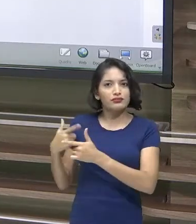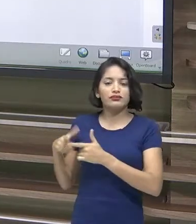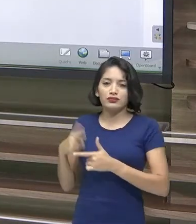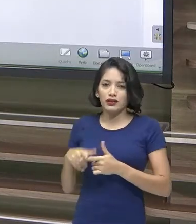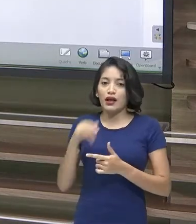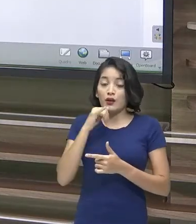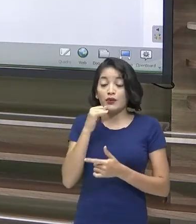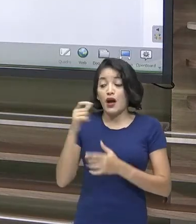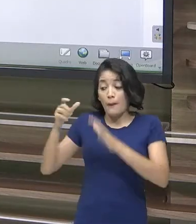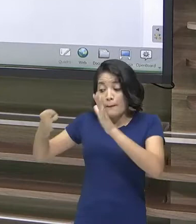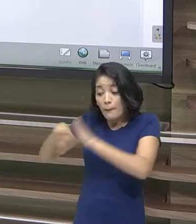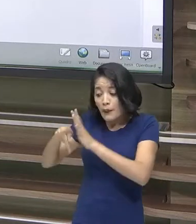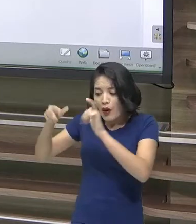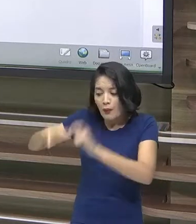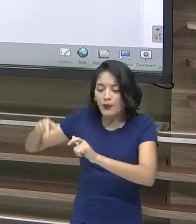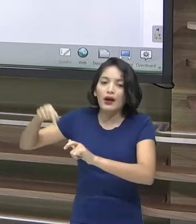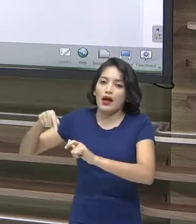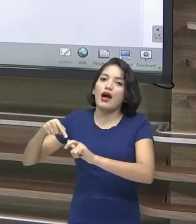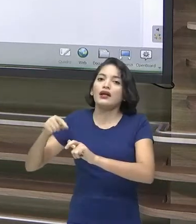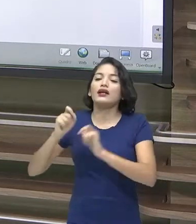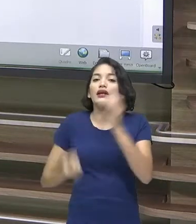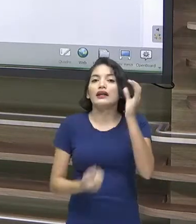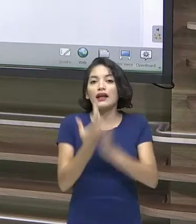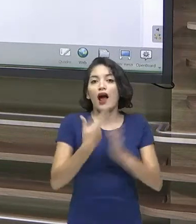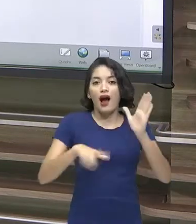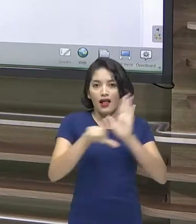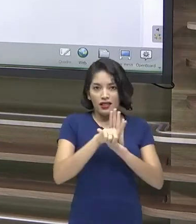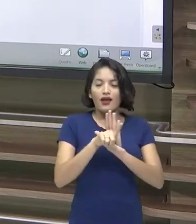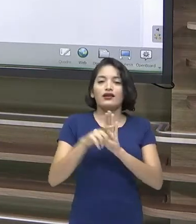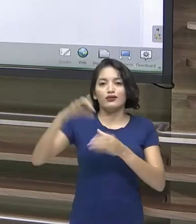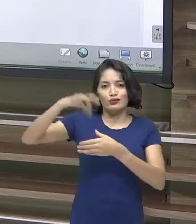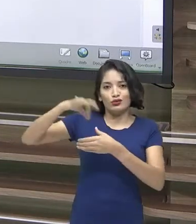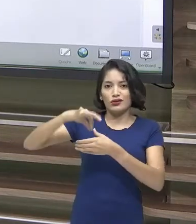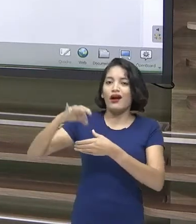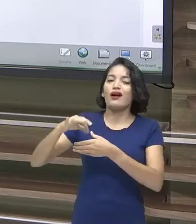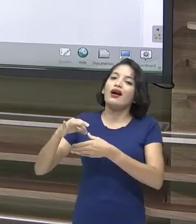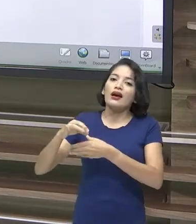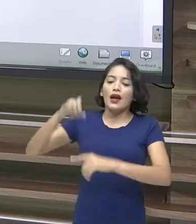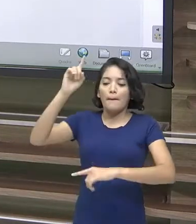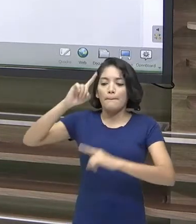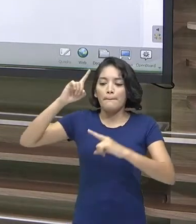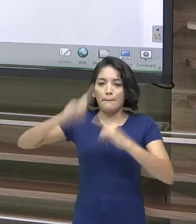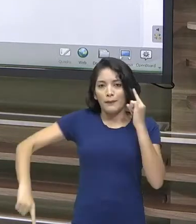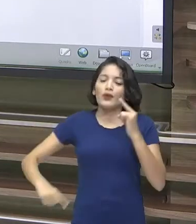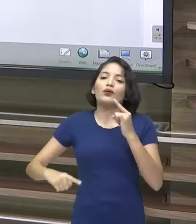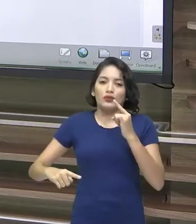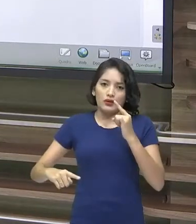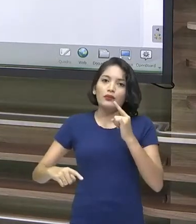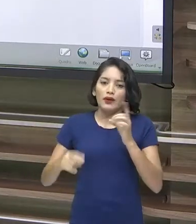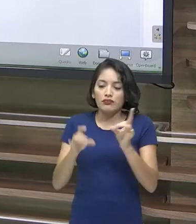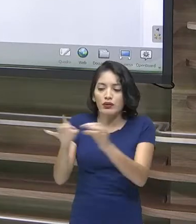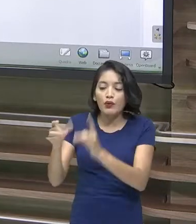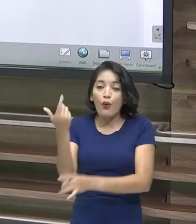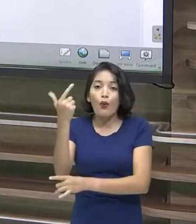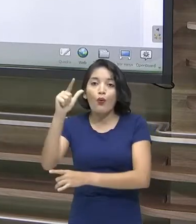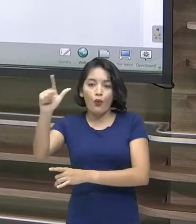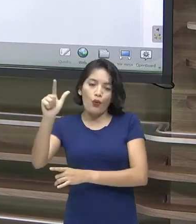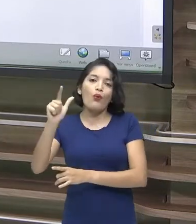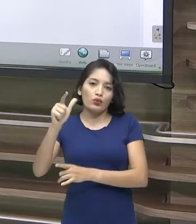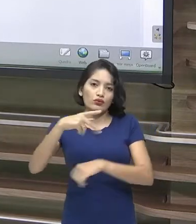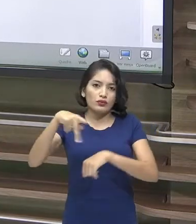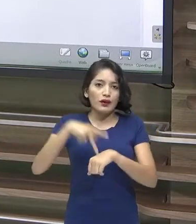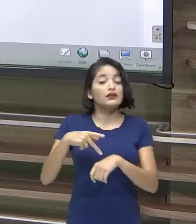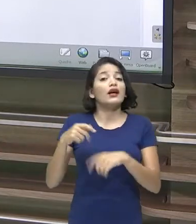Inglaterra faz? Vamos instituir a lei do chá, que é justamente proibir o comércio dos colonos com outros países e que eles